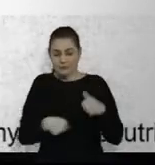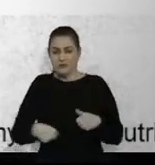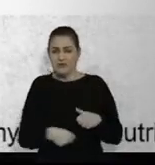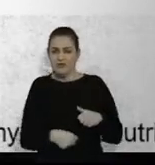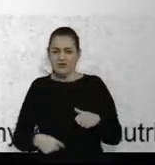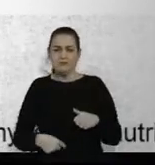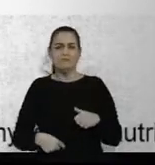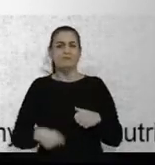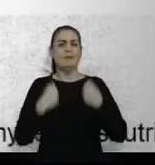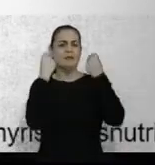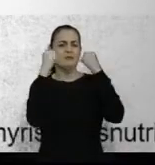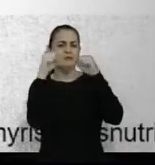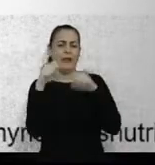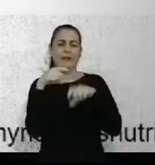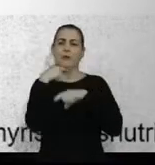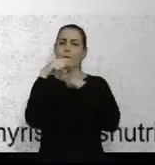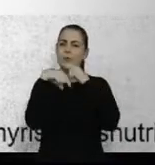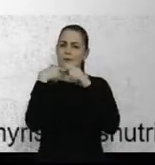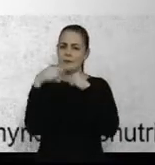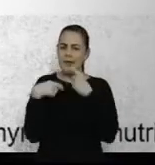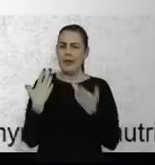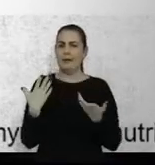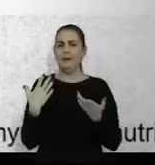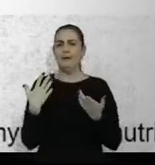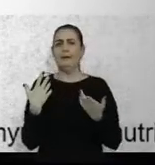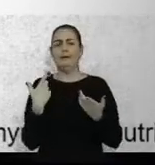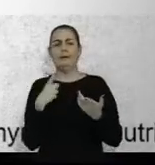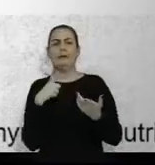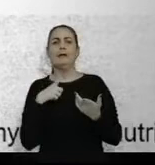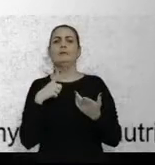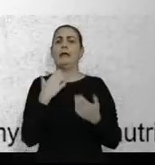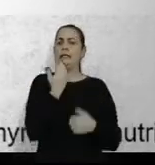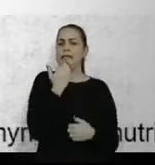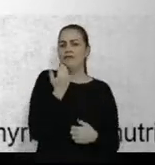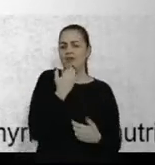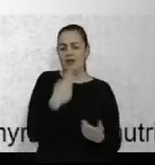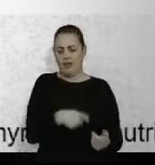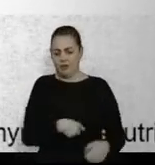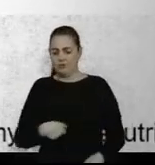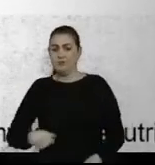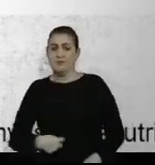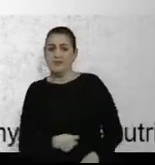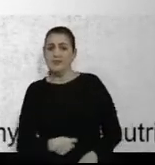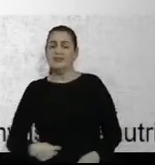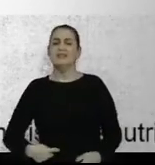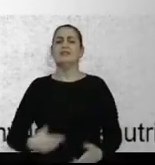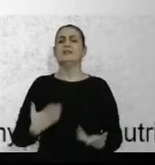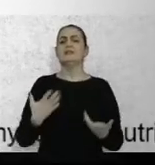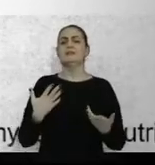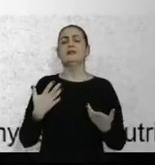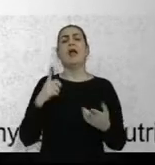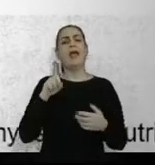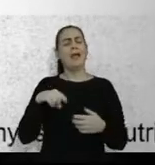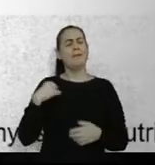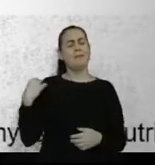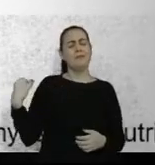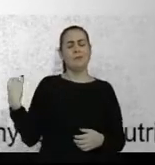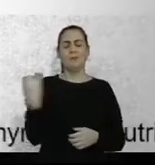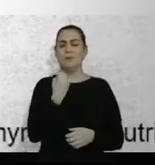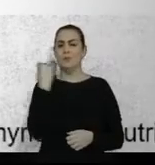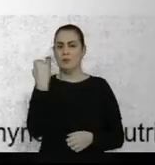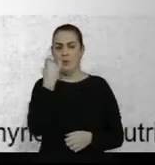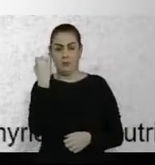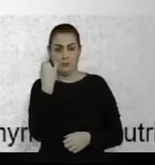de desordens metabólicas, né? O intestino é realmente o segundo cérebro, é um órgão super importante, mas eu não vou me prolongar nisso porque a Mirella já falou